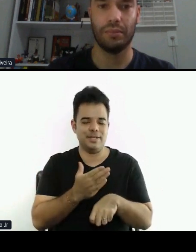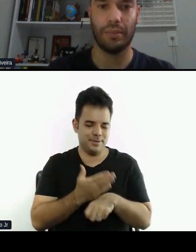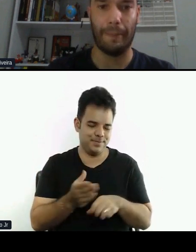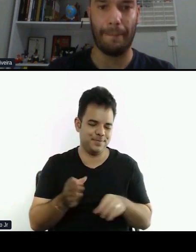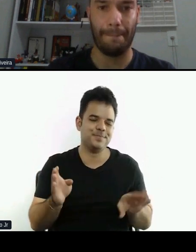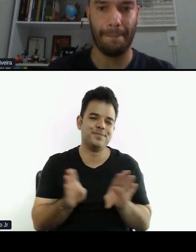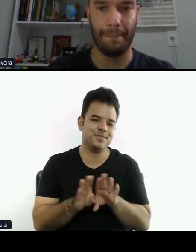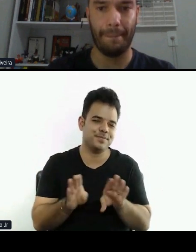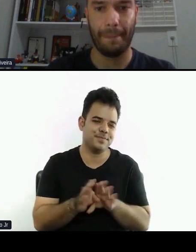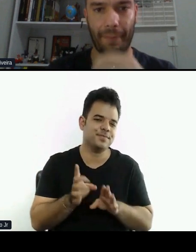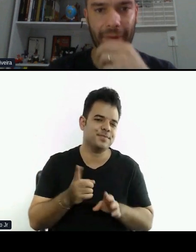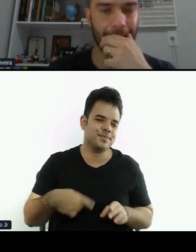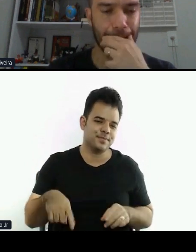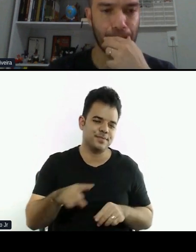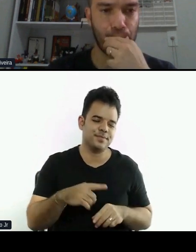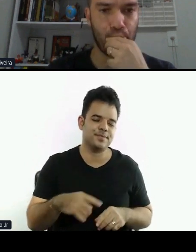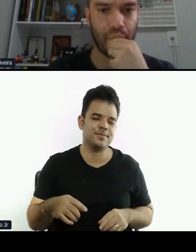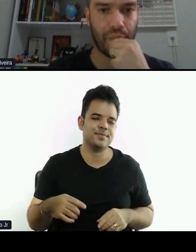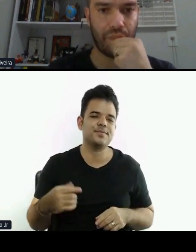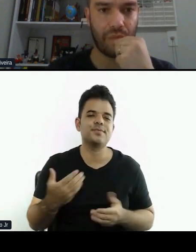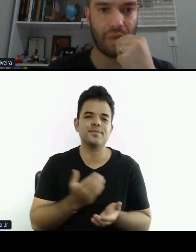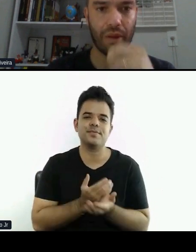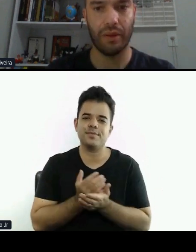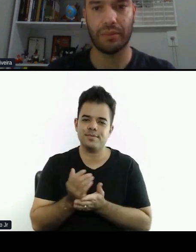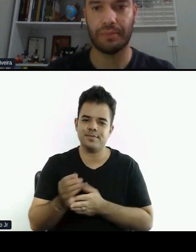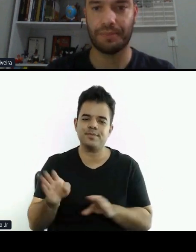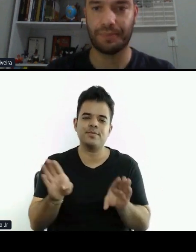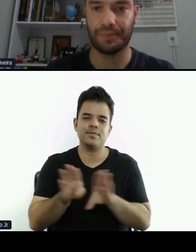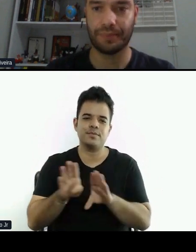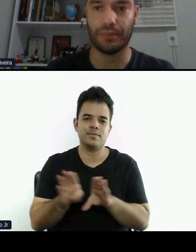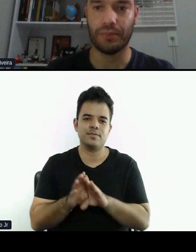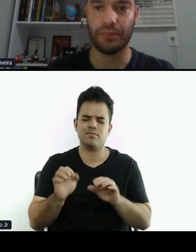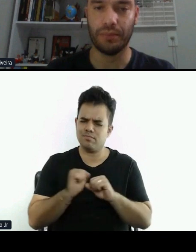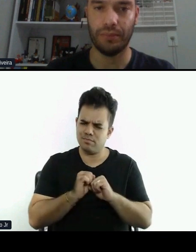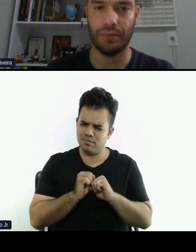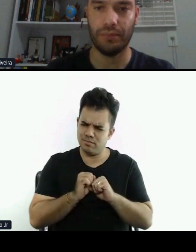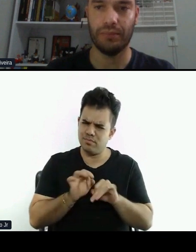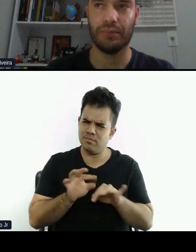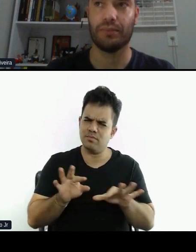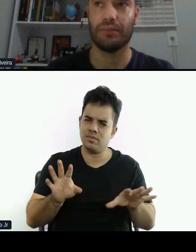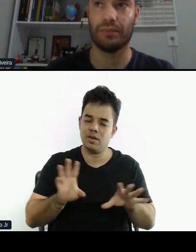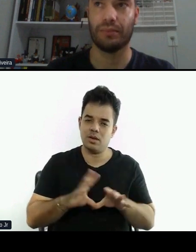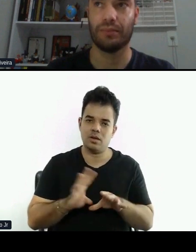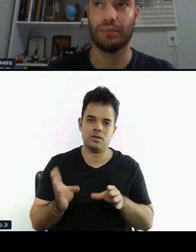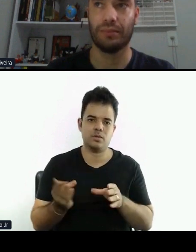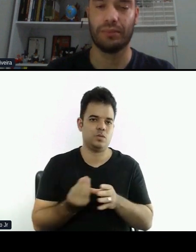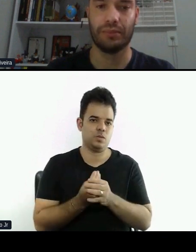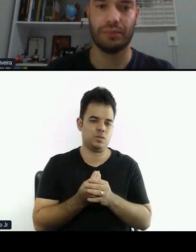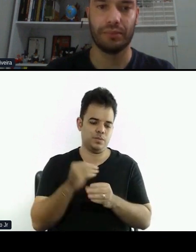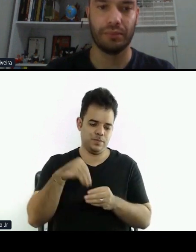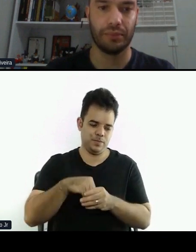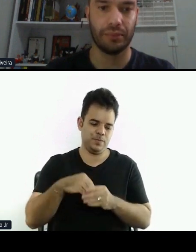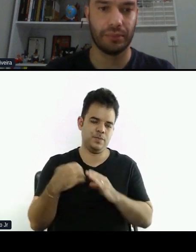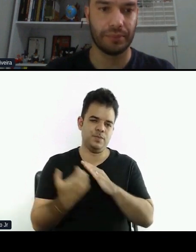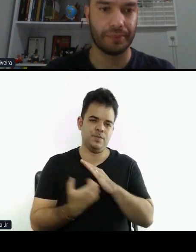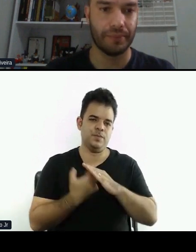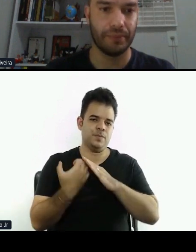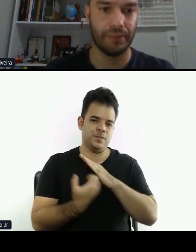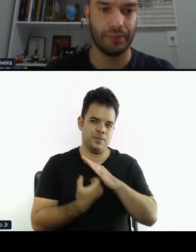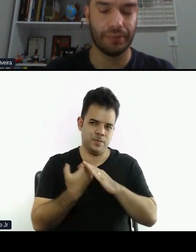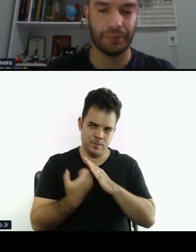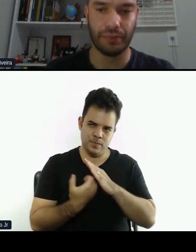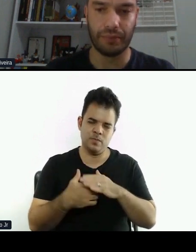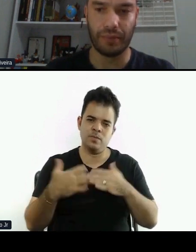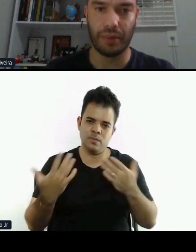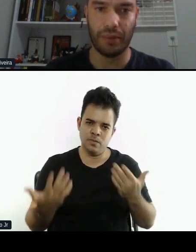gente começar também a trazer isso como fomentar, né, a palavra, né, a inclusão nas empresas. Então, acho que isso também é um